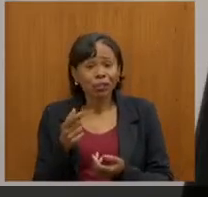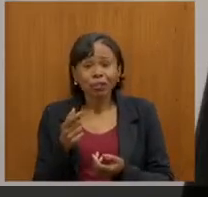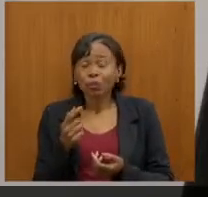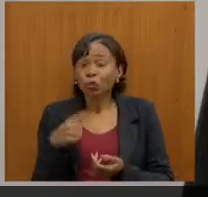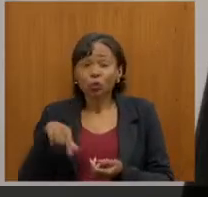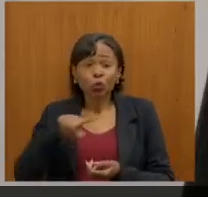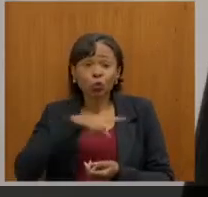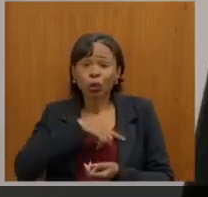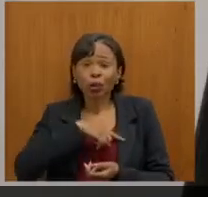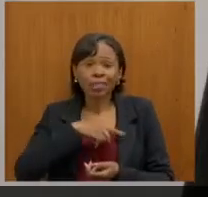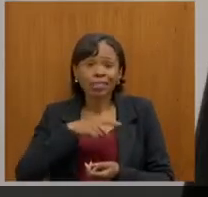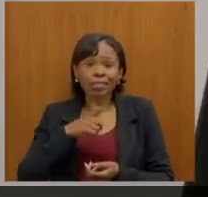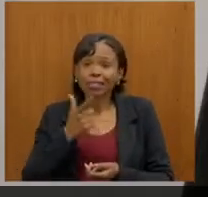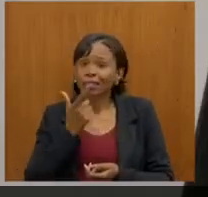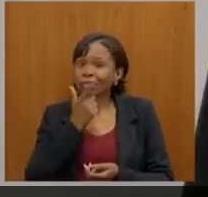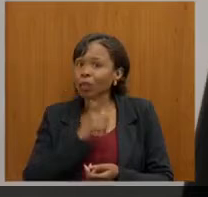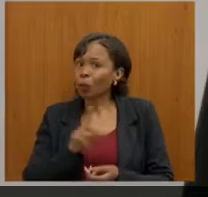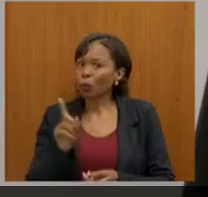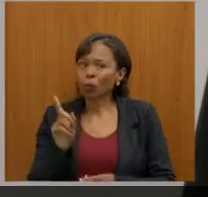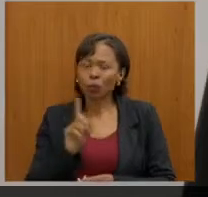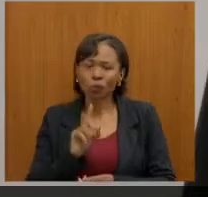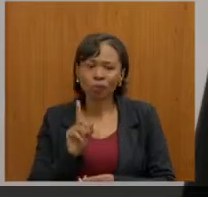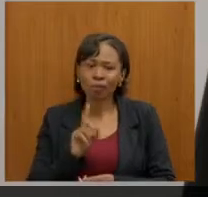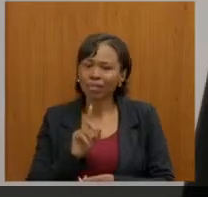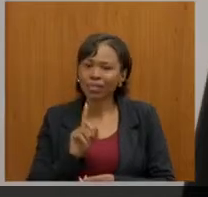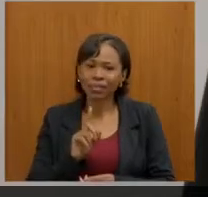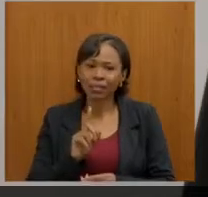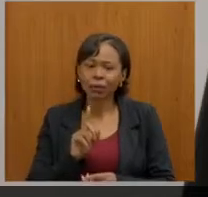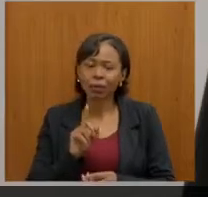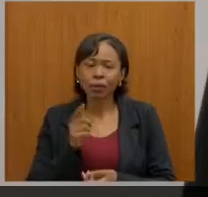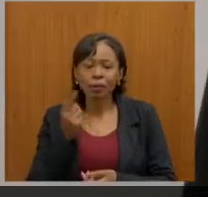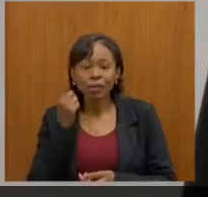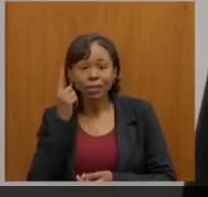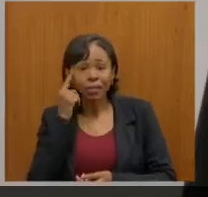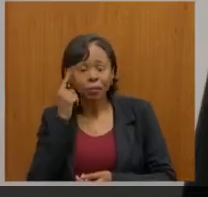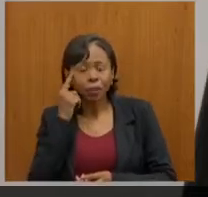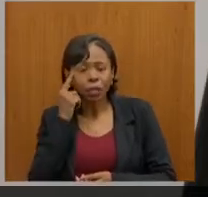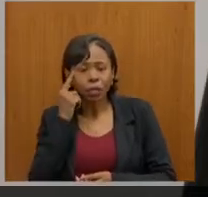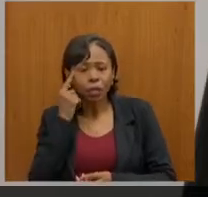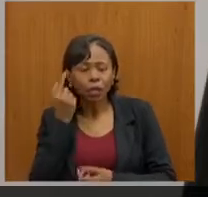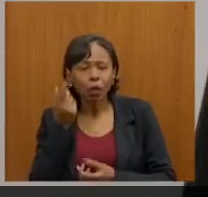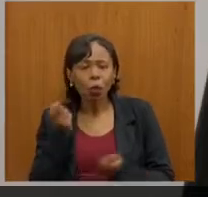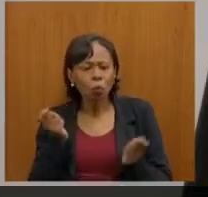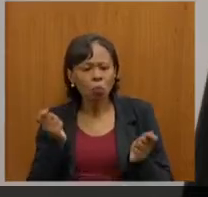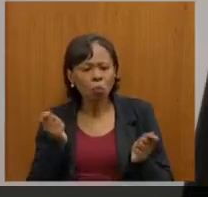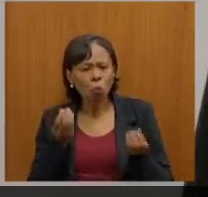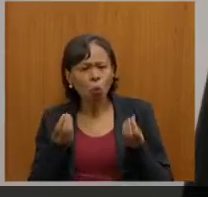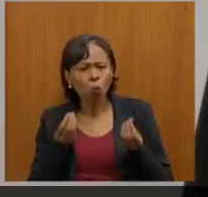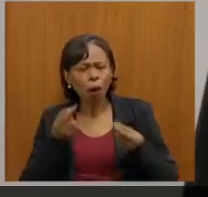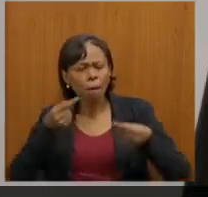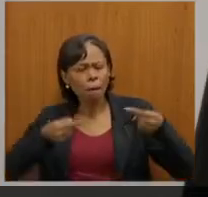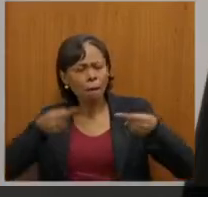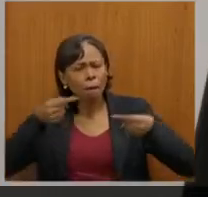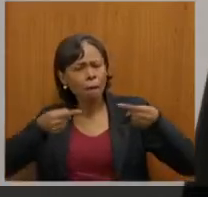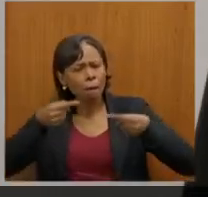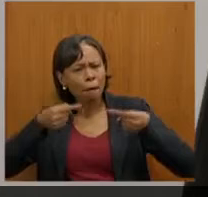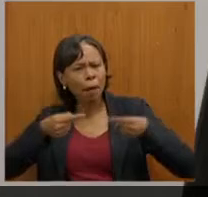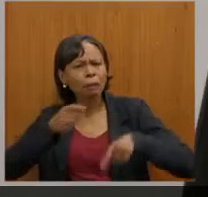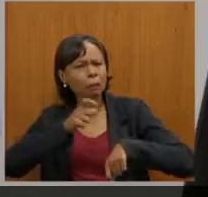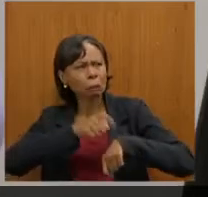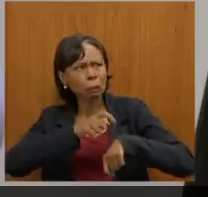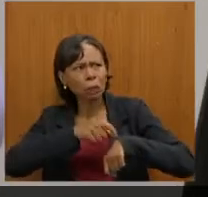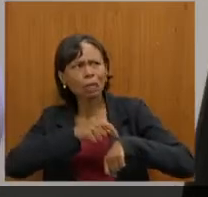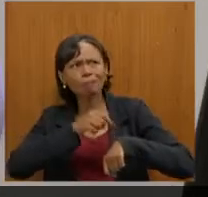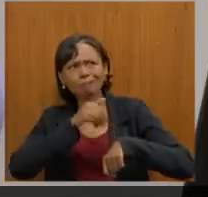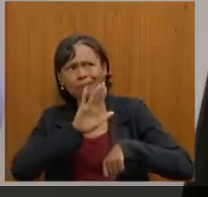conseguiu dimensionar muito bem a potência o PT esse debate e a gente podia ter de